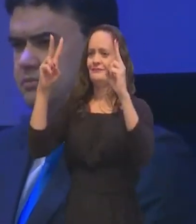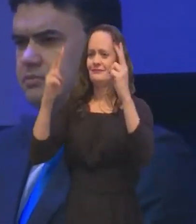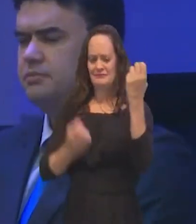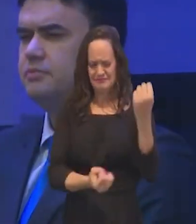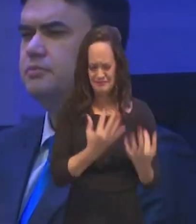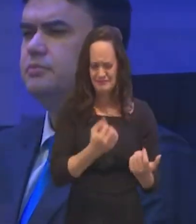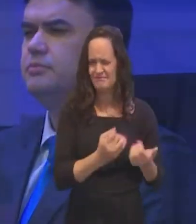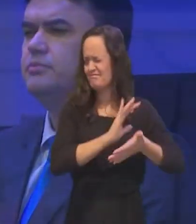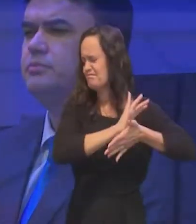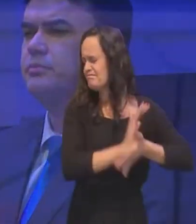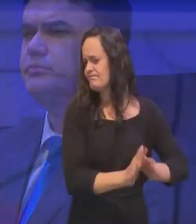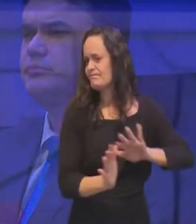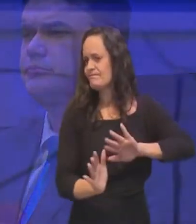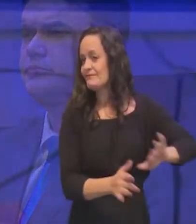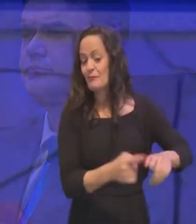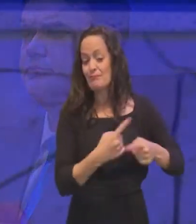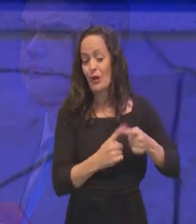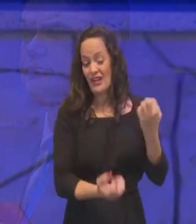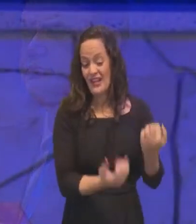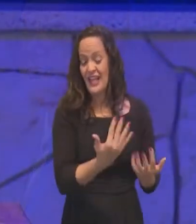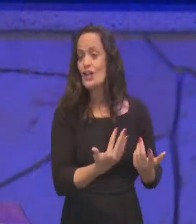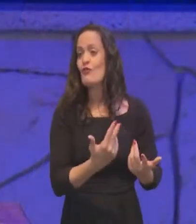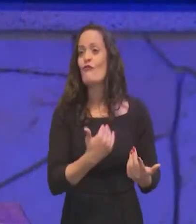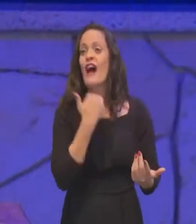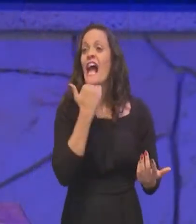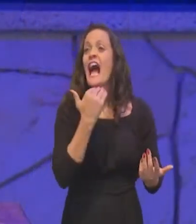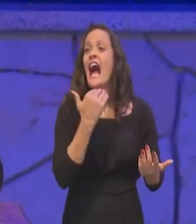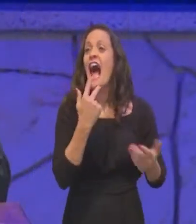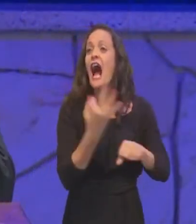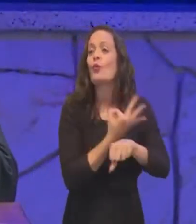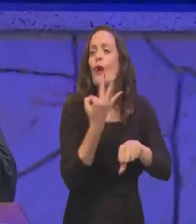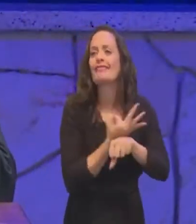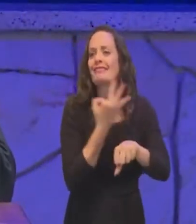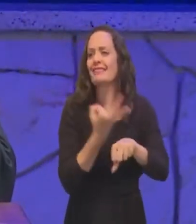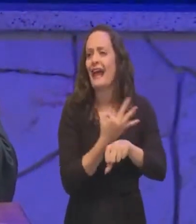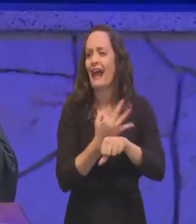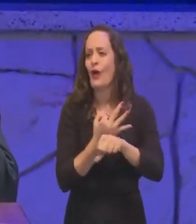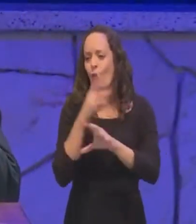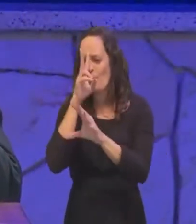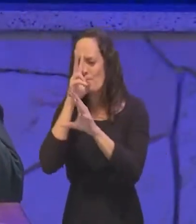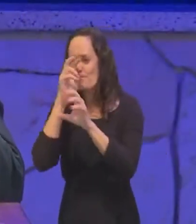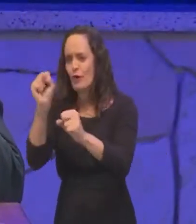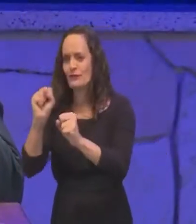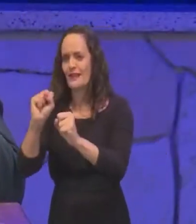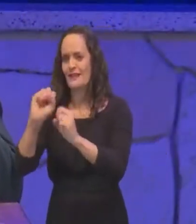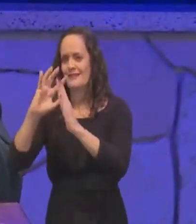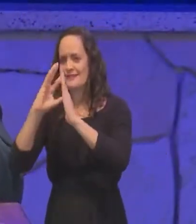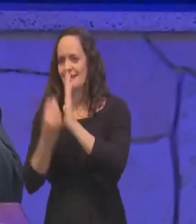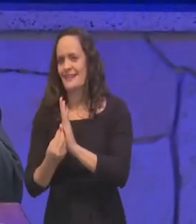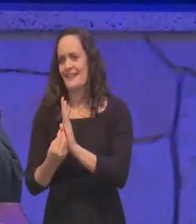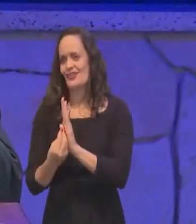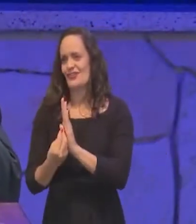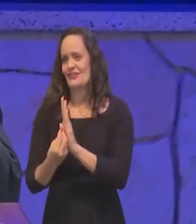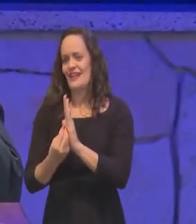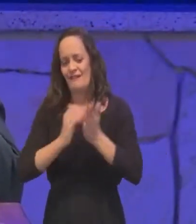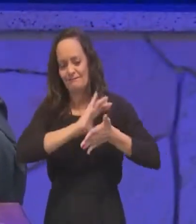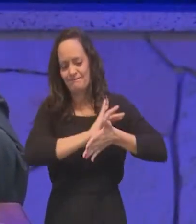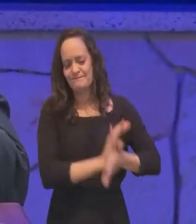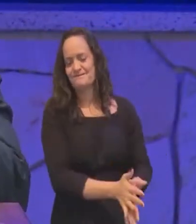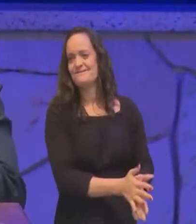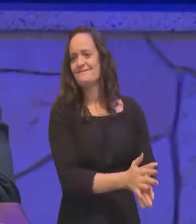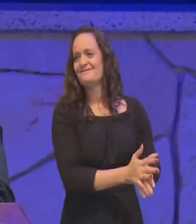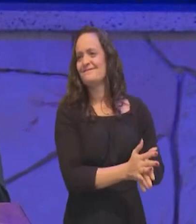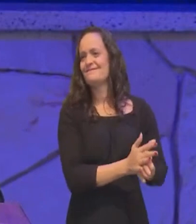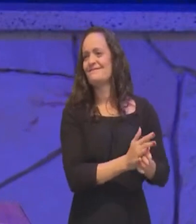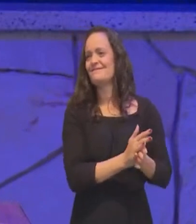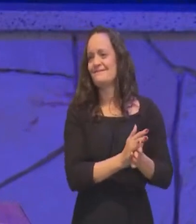não suportarão a força da igreja, o seu poder e a sua atuação no mundo. A